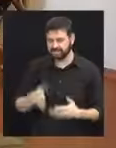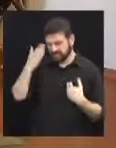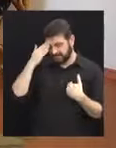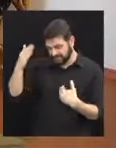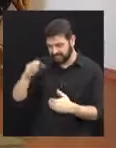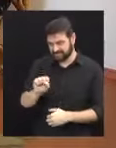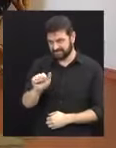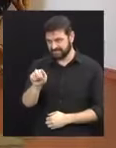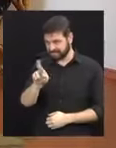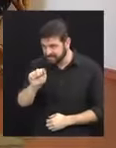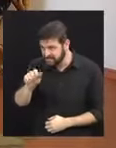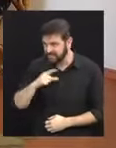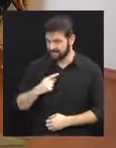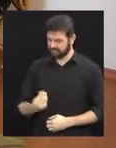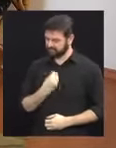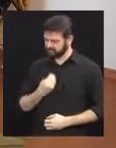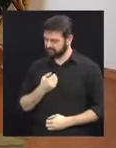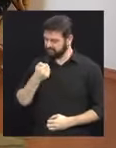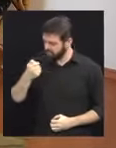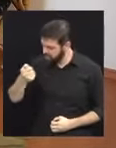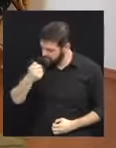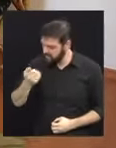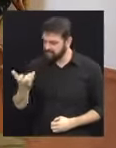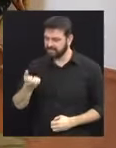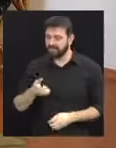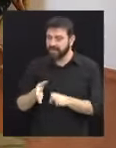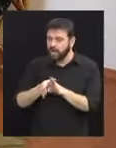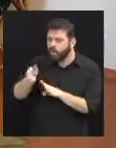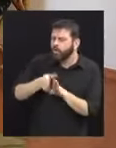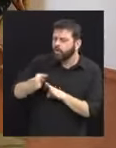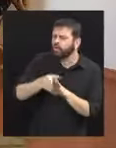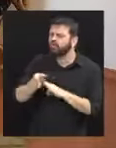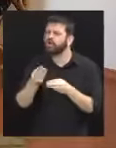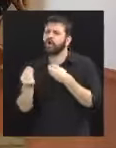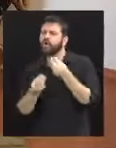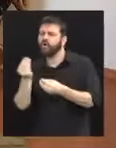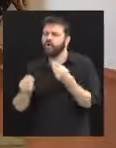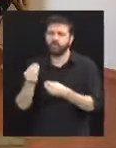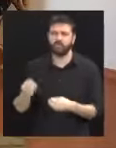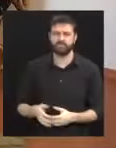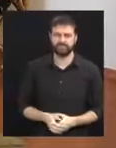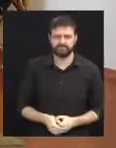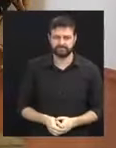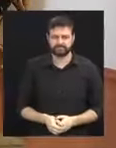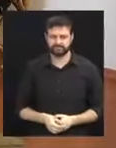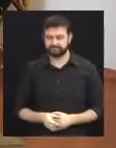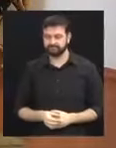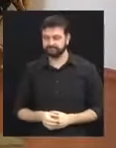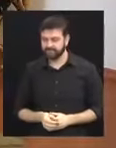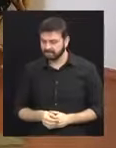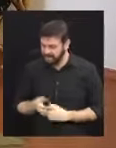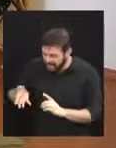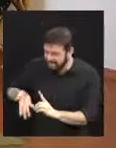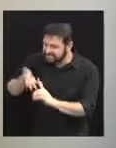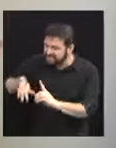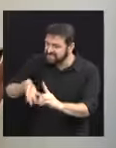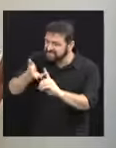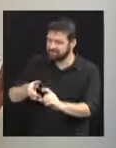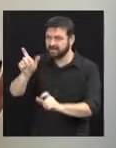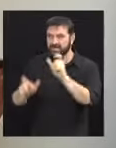agradecer sua participação. Obrigada. E queria que você falasse para quem está em casa alguma coisa de... alguma palavra de incentivo